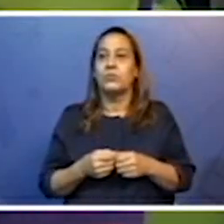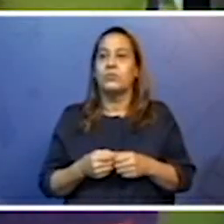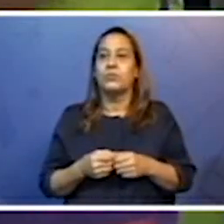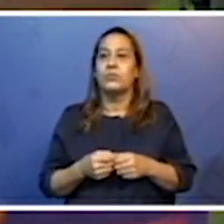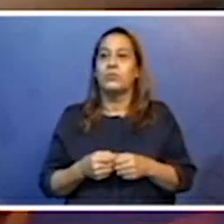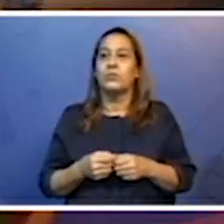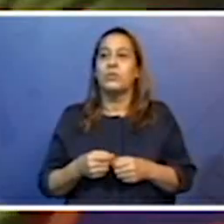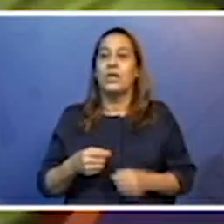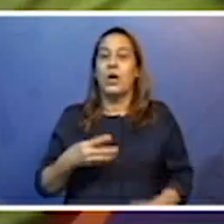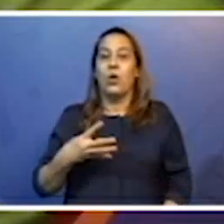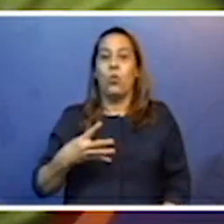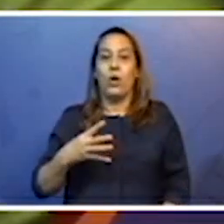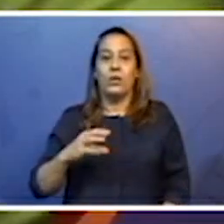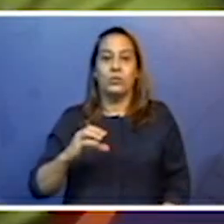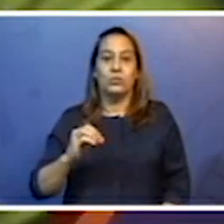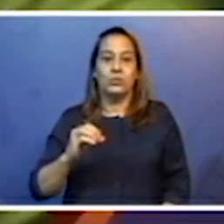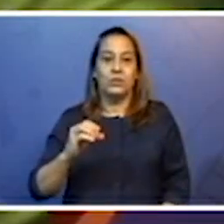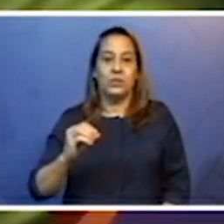nós tínhamos